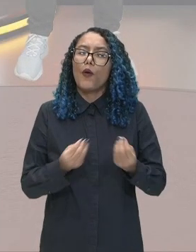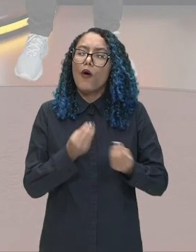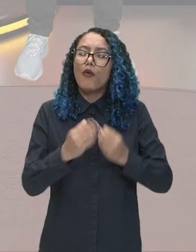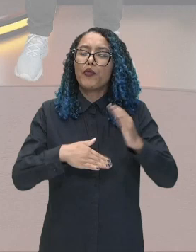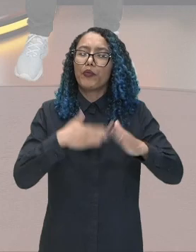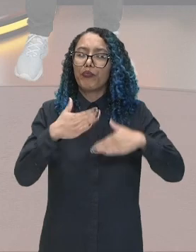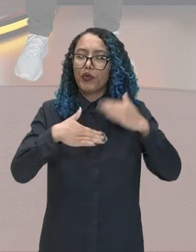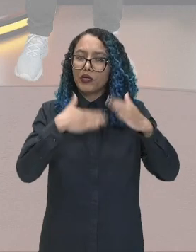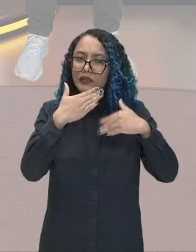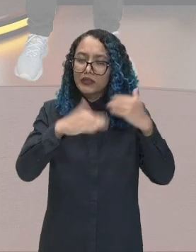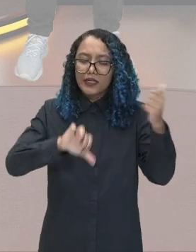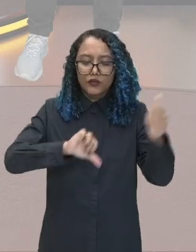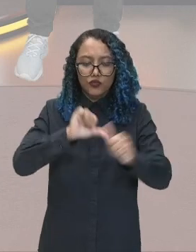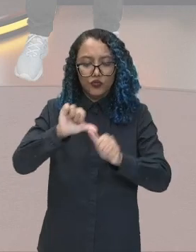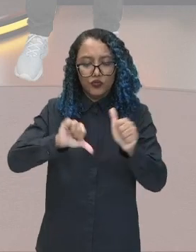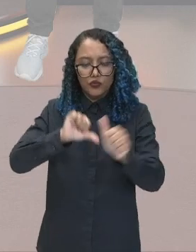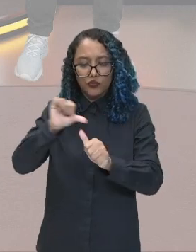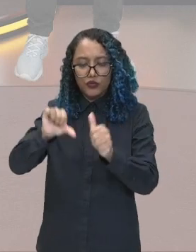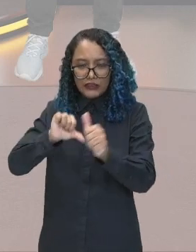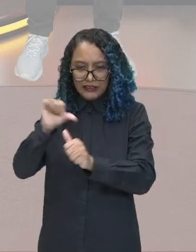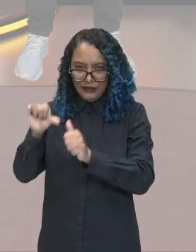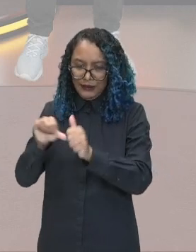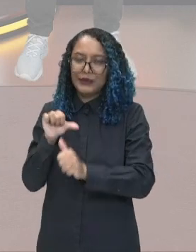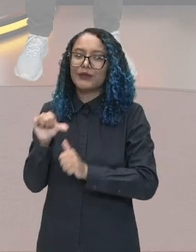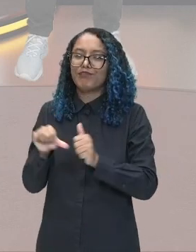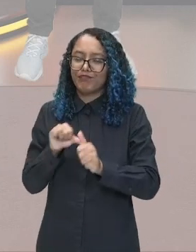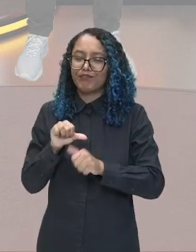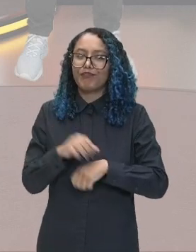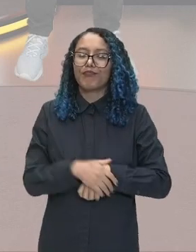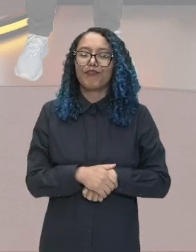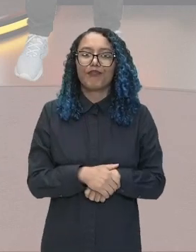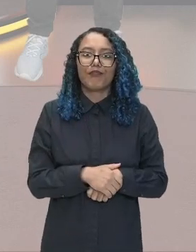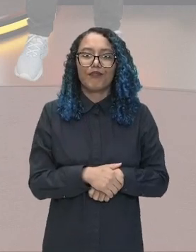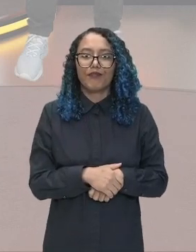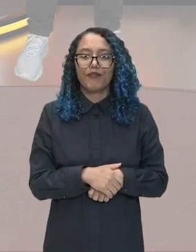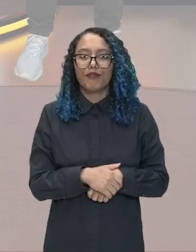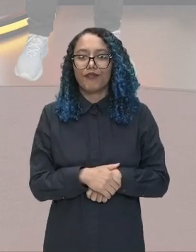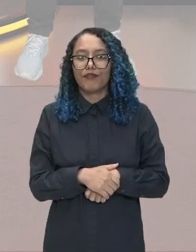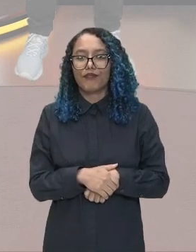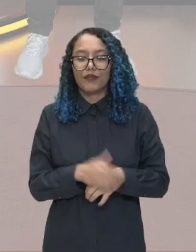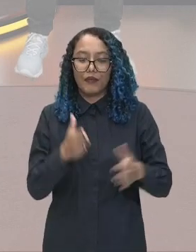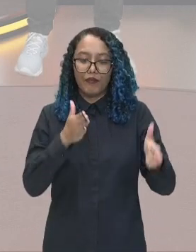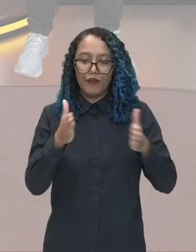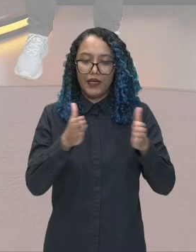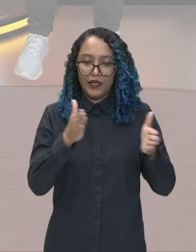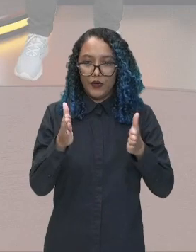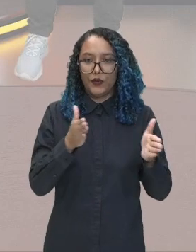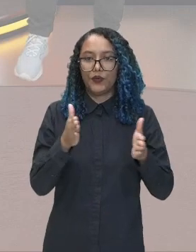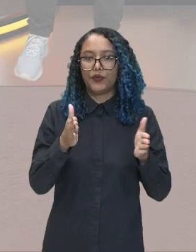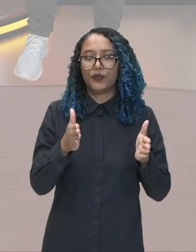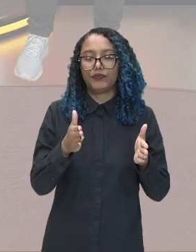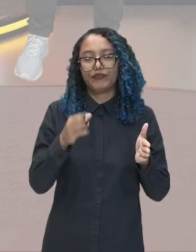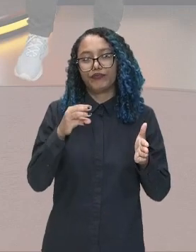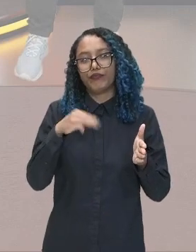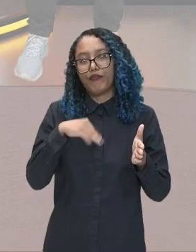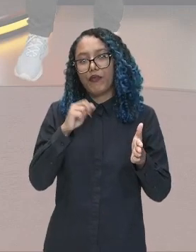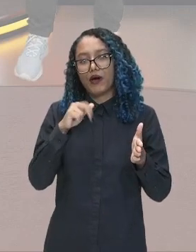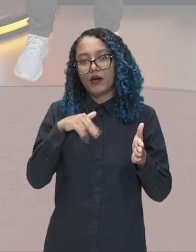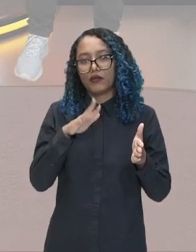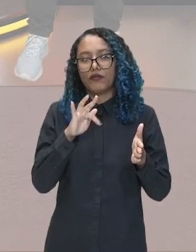de transformação e de mudança, né, de transição da chamada manufatura para